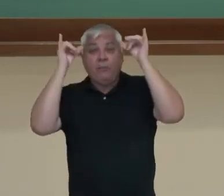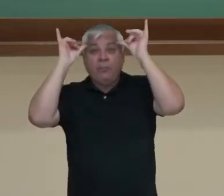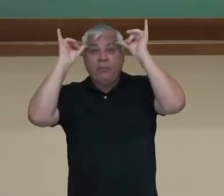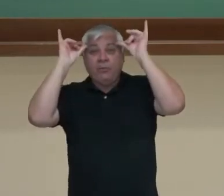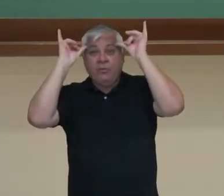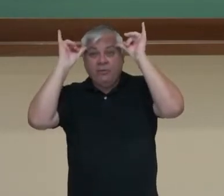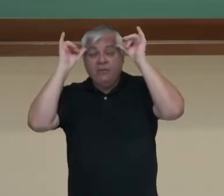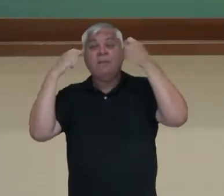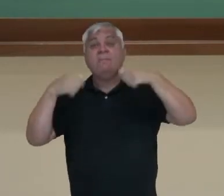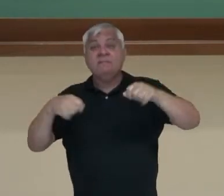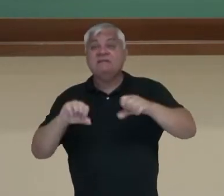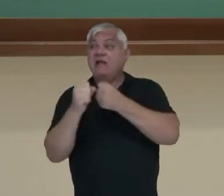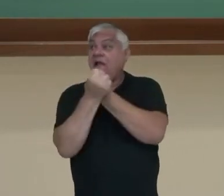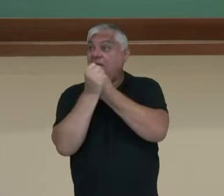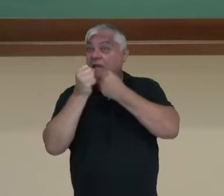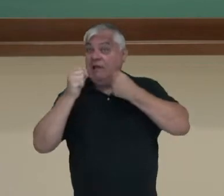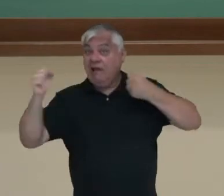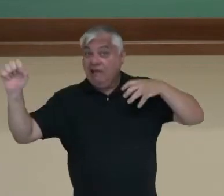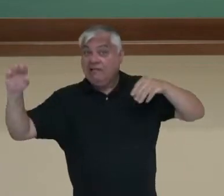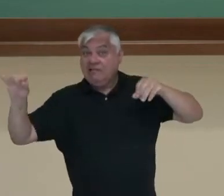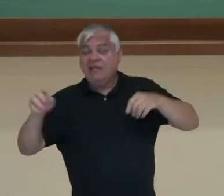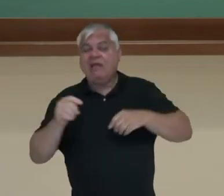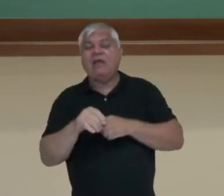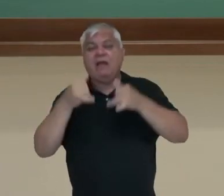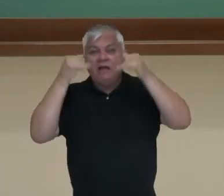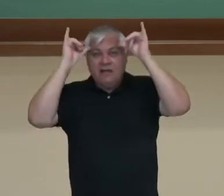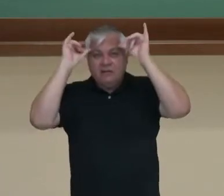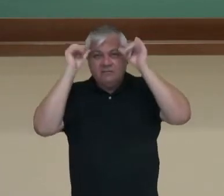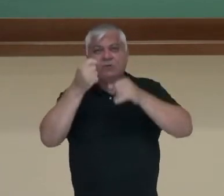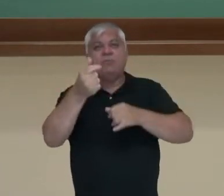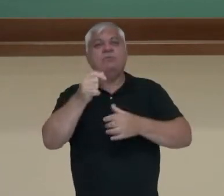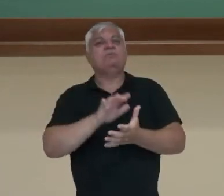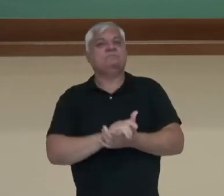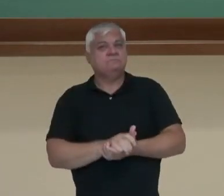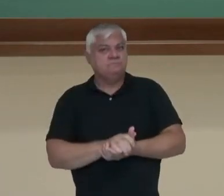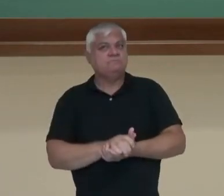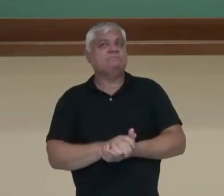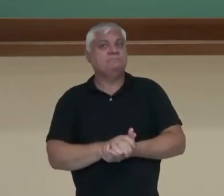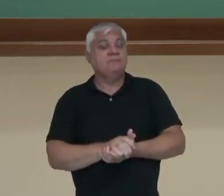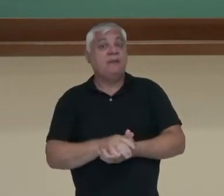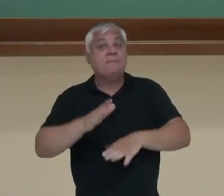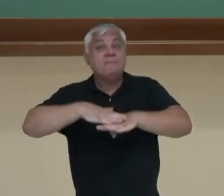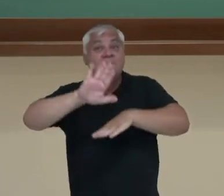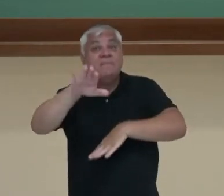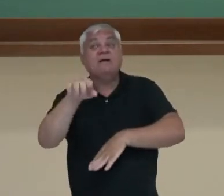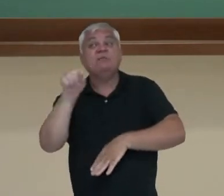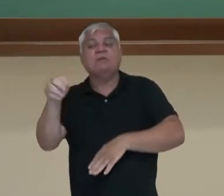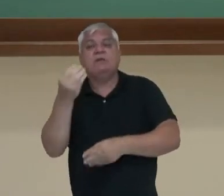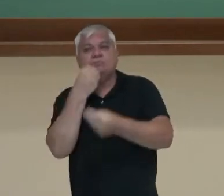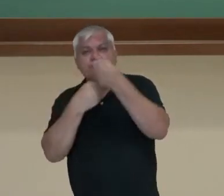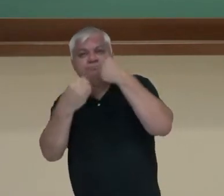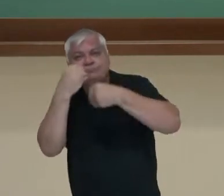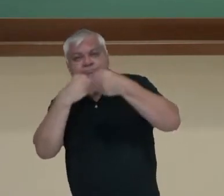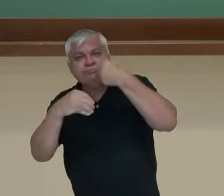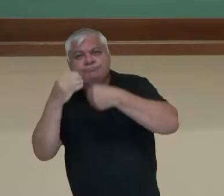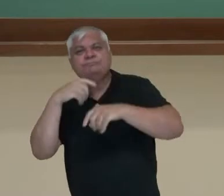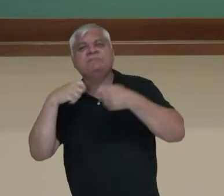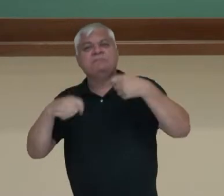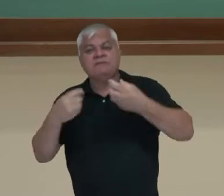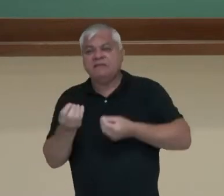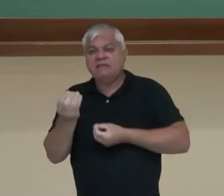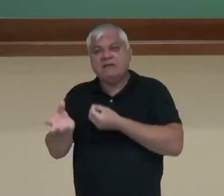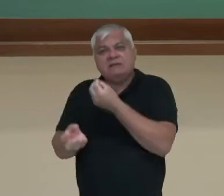muitos metros quadrados de grama para sobreviver, para se alimentar. Fora a alimentação ainda do seu dono, né? Que ele tem que estar ali fazendo a